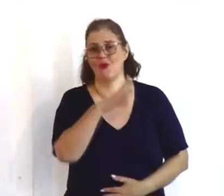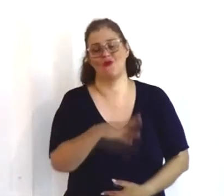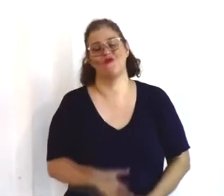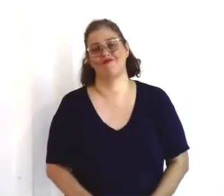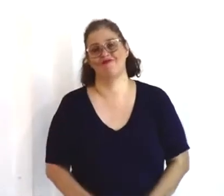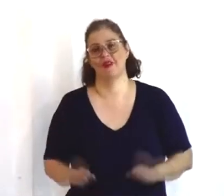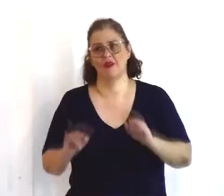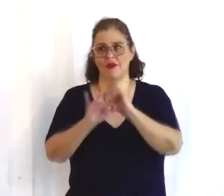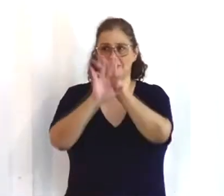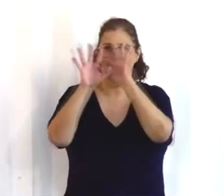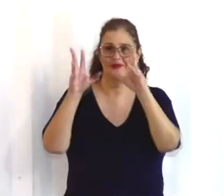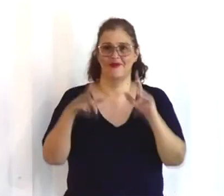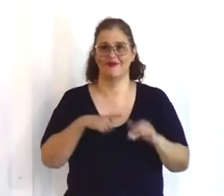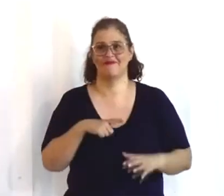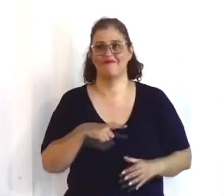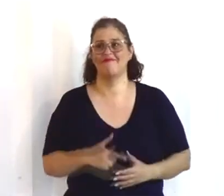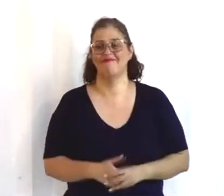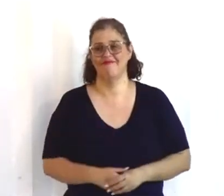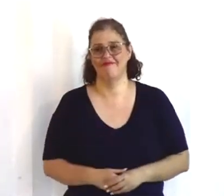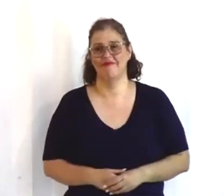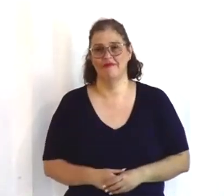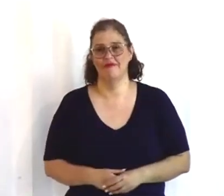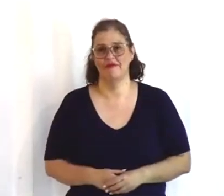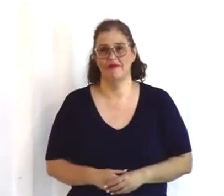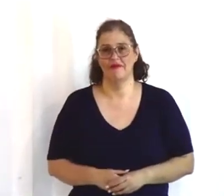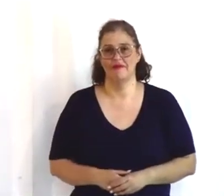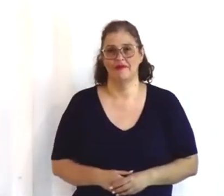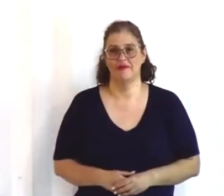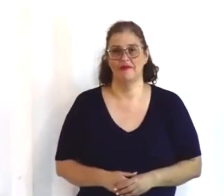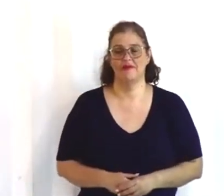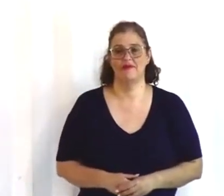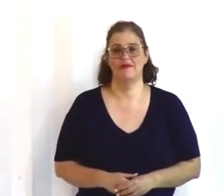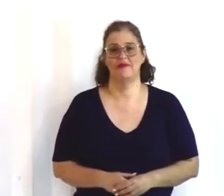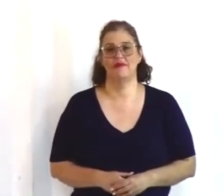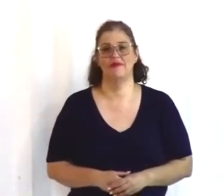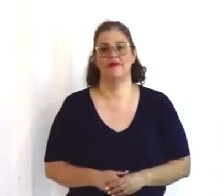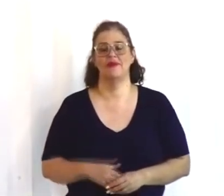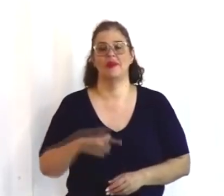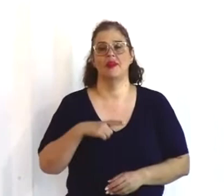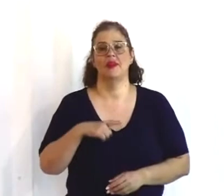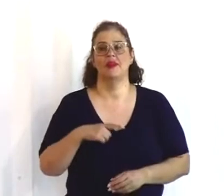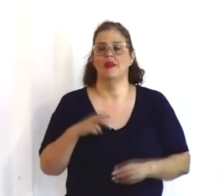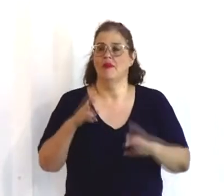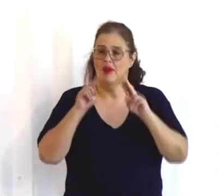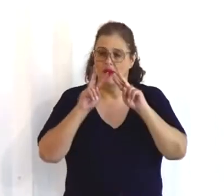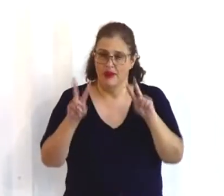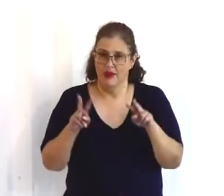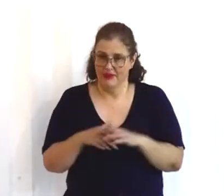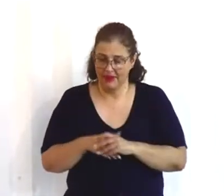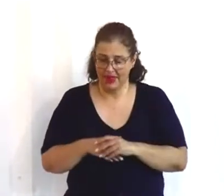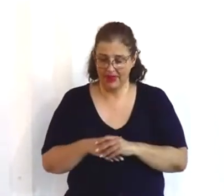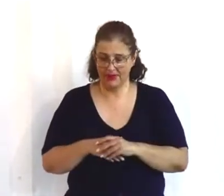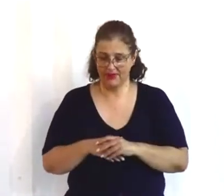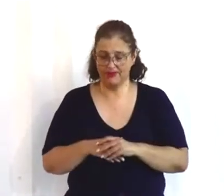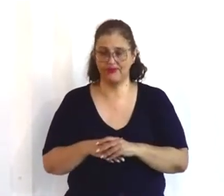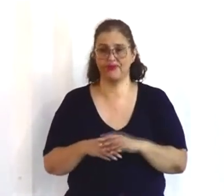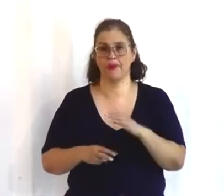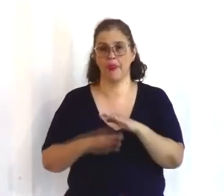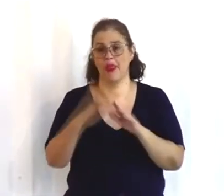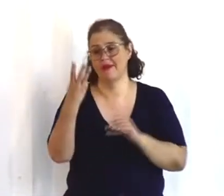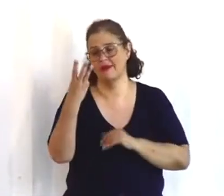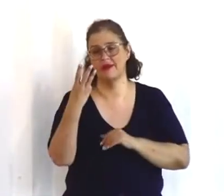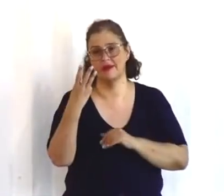Ontem eu estava revendo um dos programas que vamos reprisar terça-feira, o Missão Mundo, que completa esse mês 3